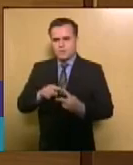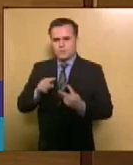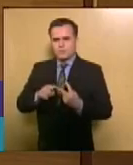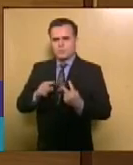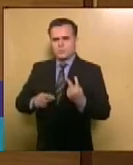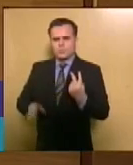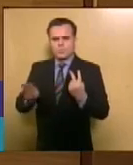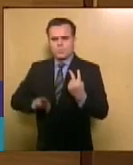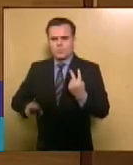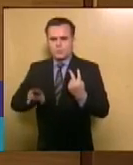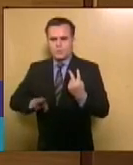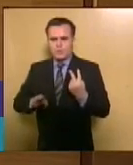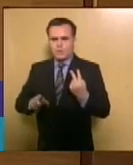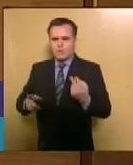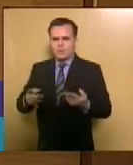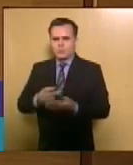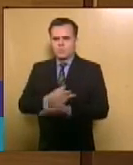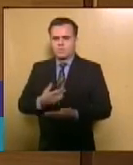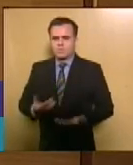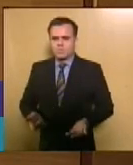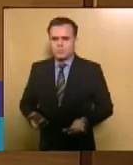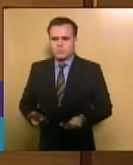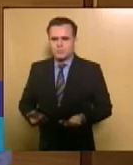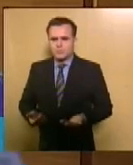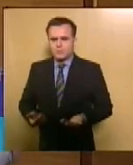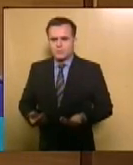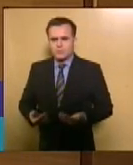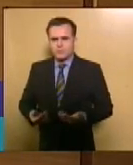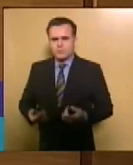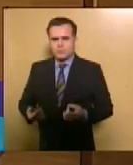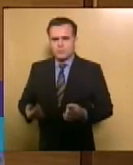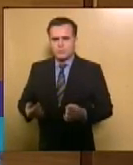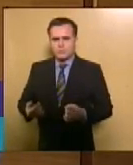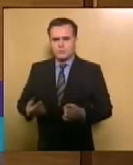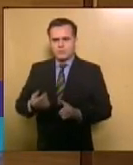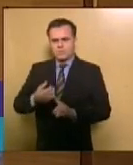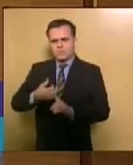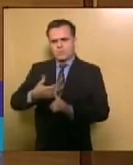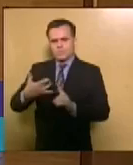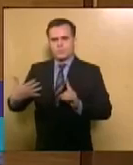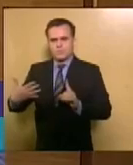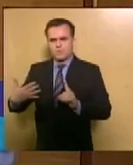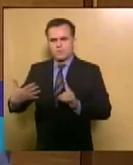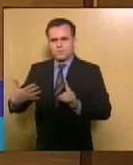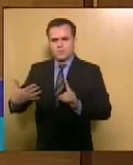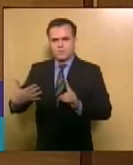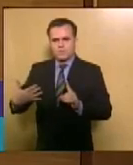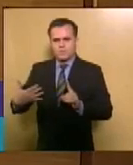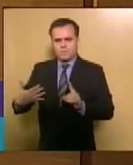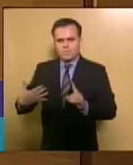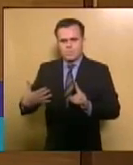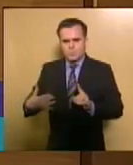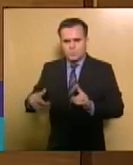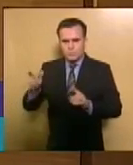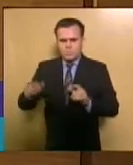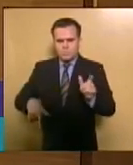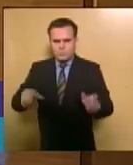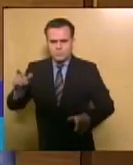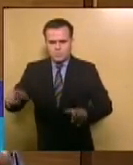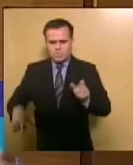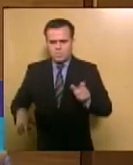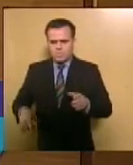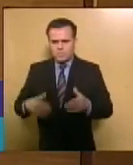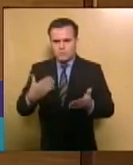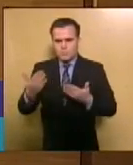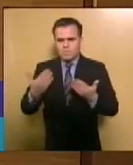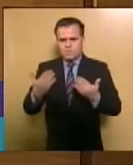usuários que por conta do seu transtorno apontado né eh através dos médicos psiquiátricos e